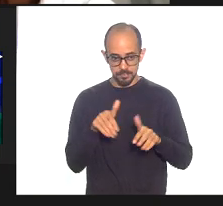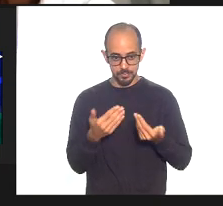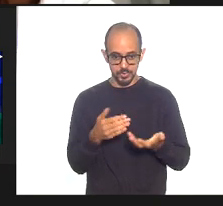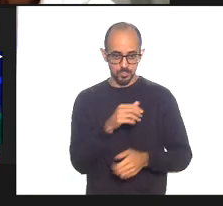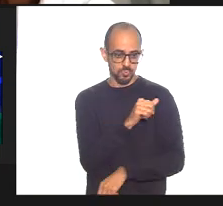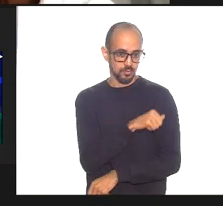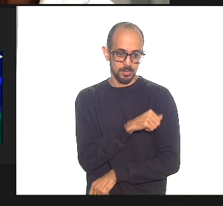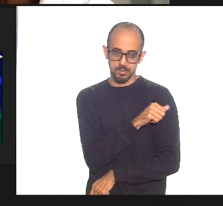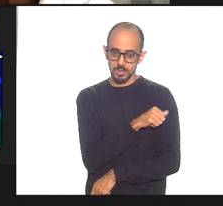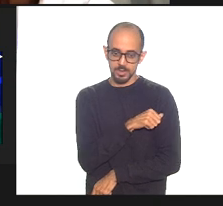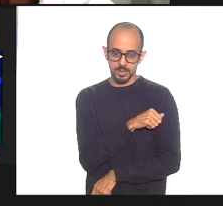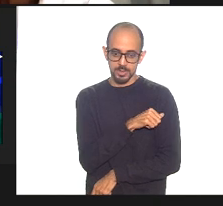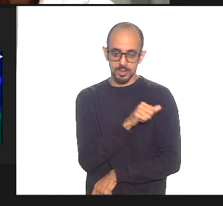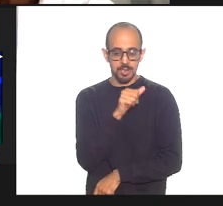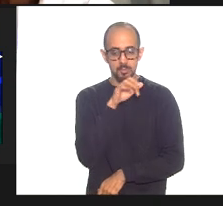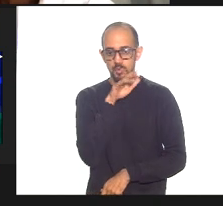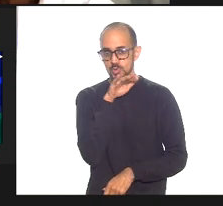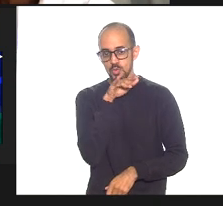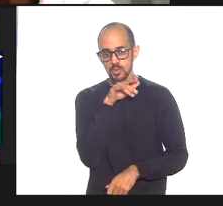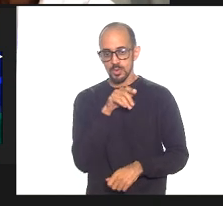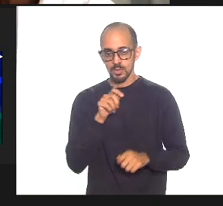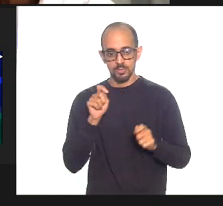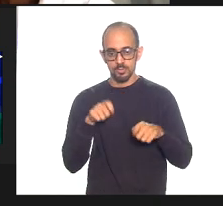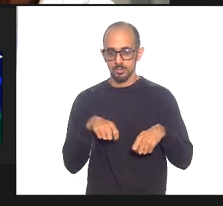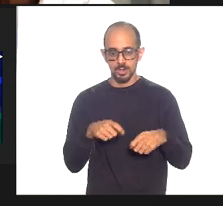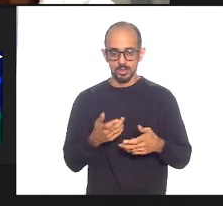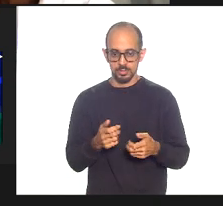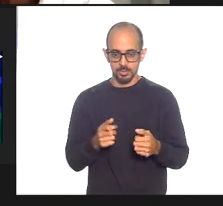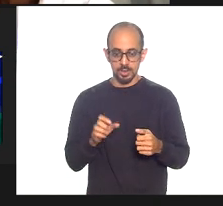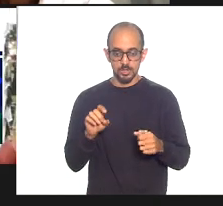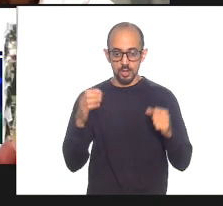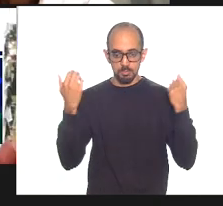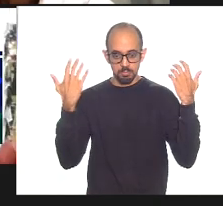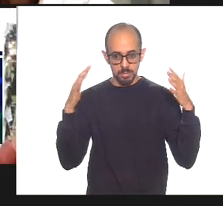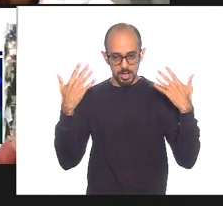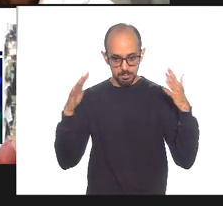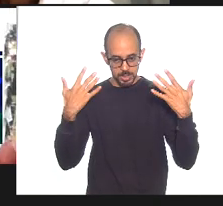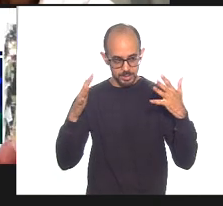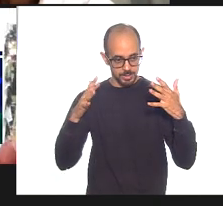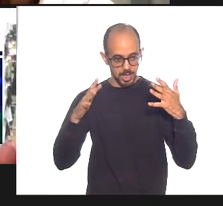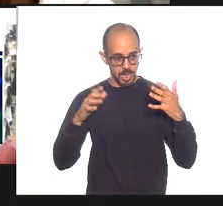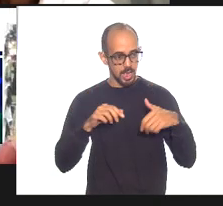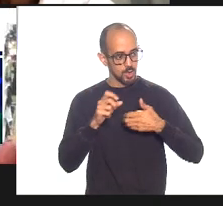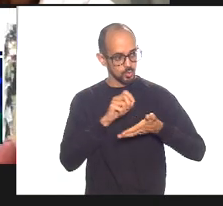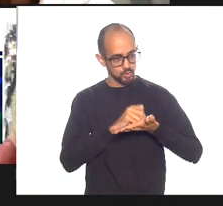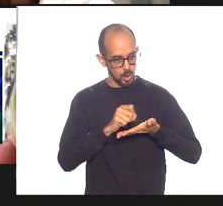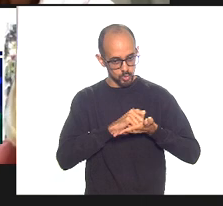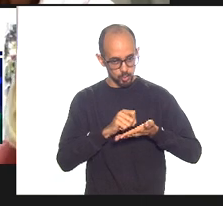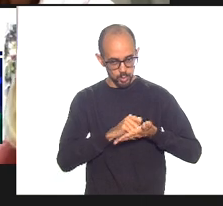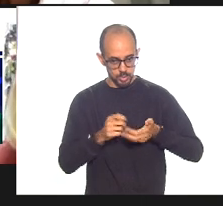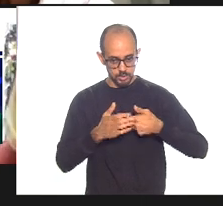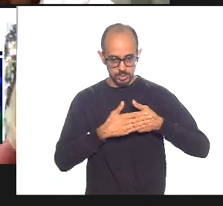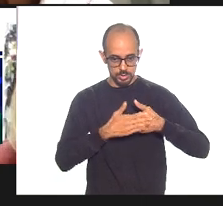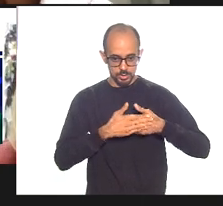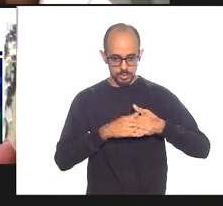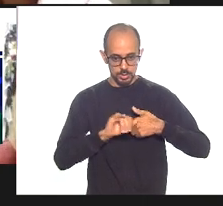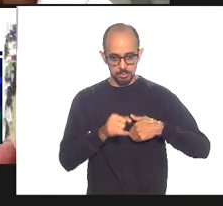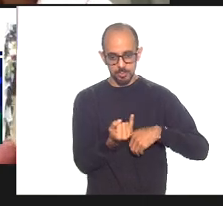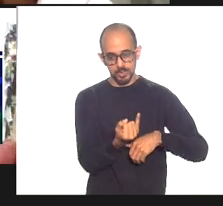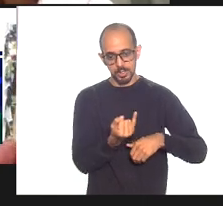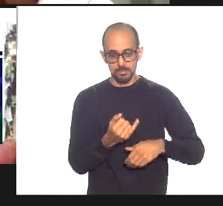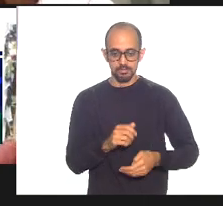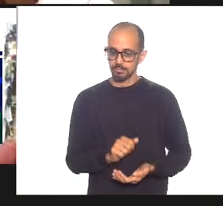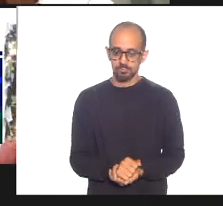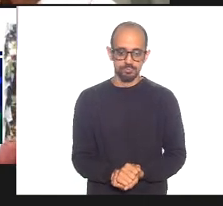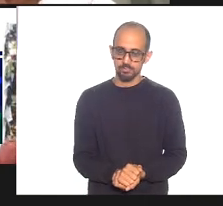creme adaptar ruim tá com dinheiro aí é muito oi oi